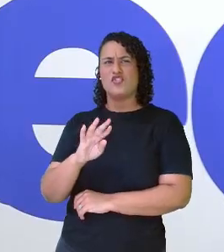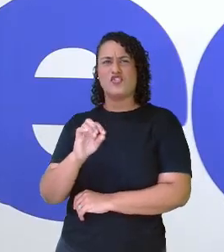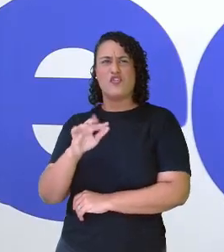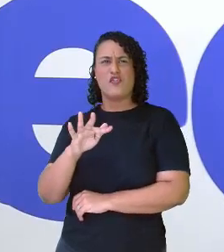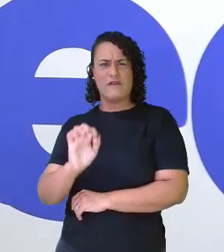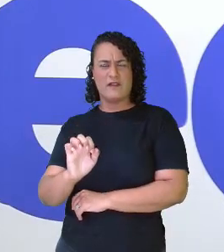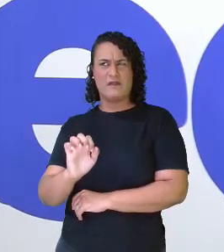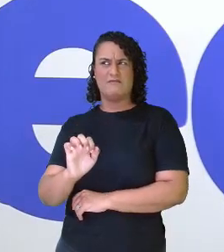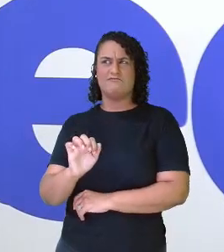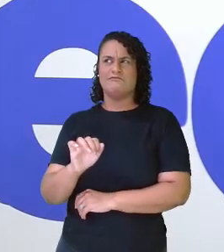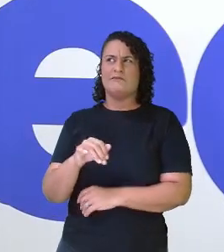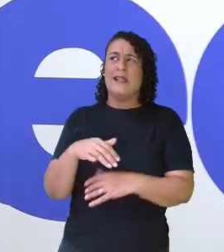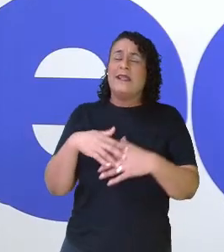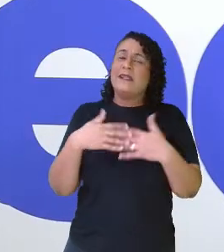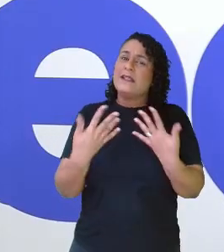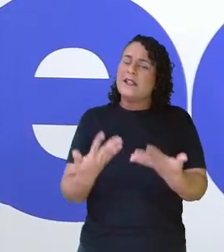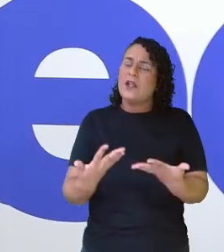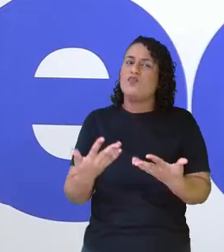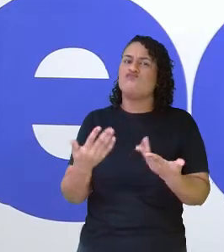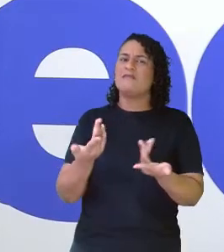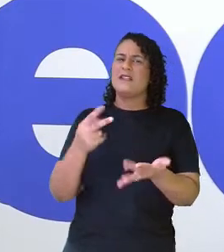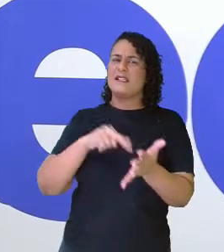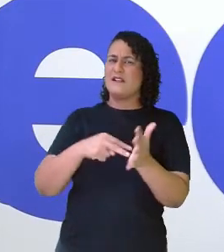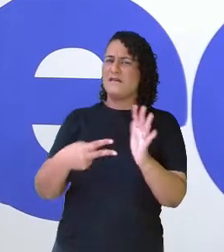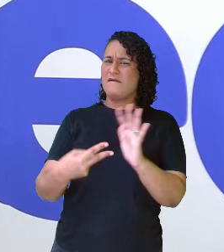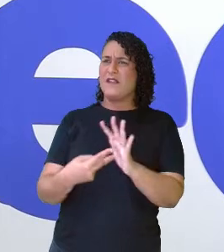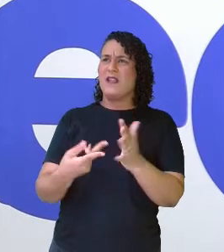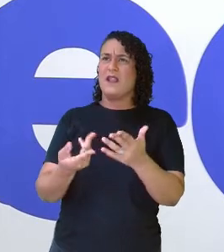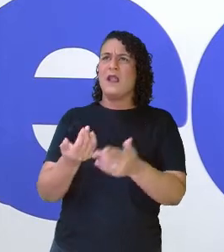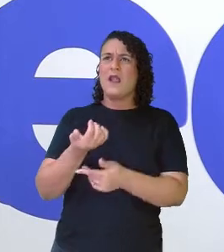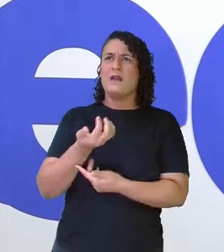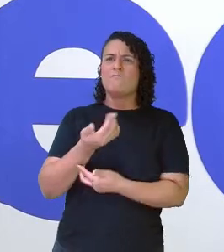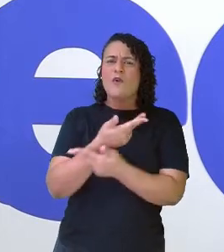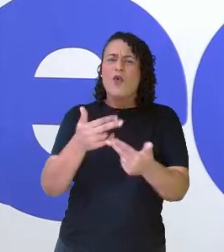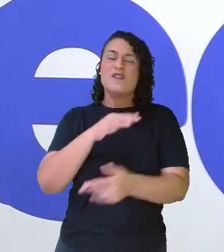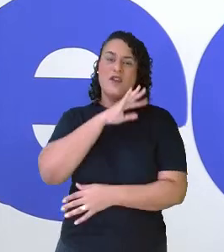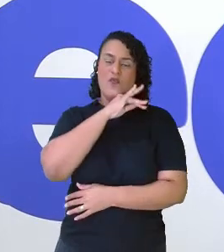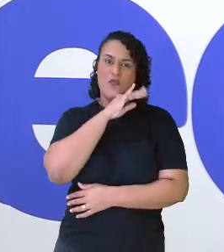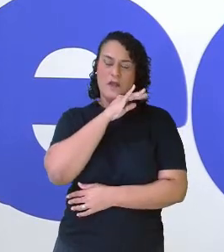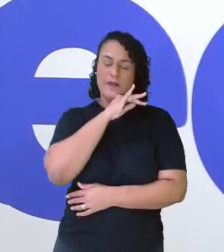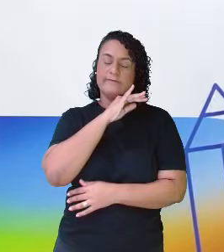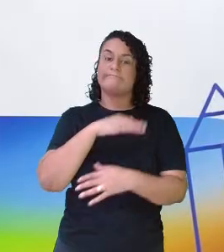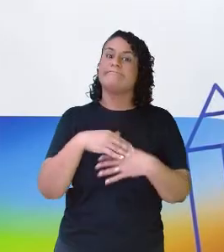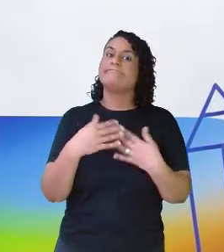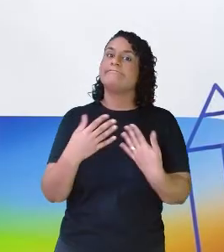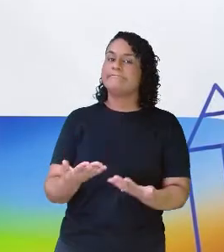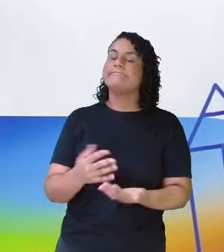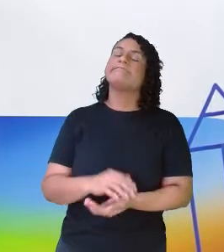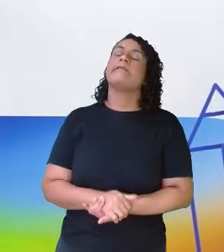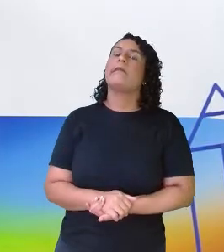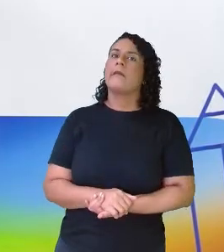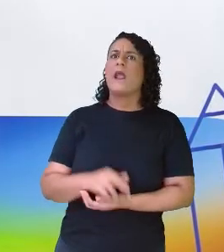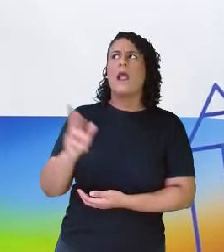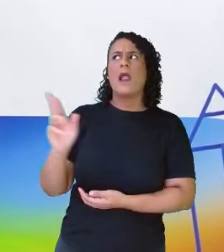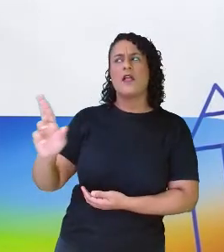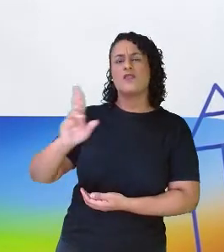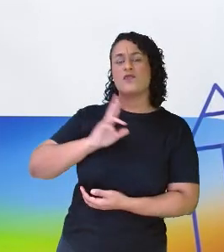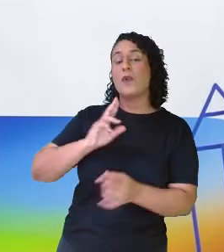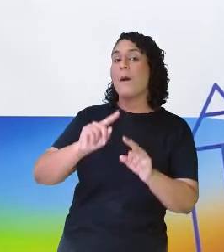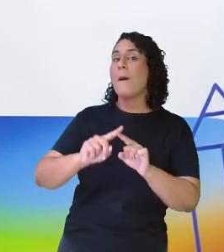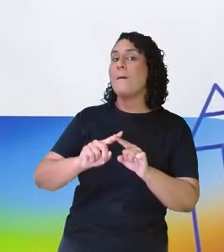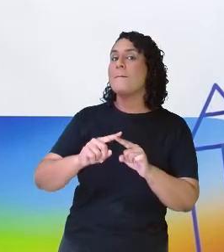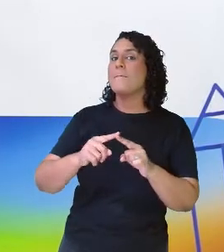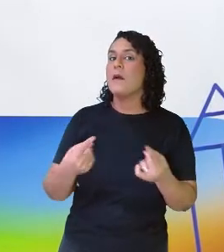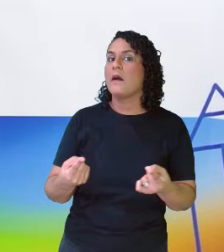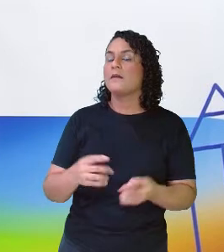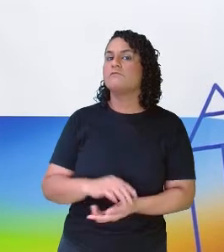coisa boa, né? Pronto. São coisas ruins. Pronto, é a uma professora catástrofe. Márcia me deu um exemplo do que é catástrofe. Só que